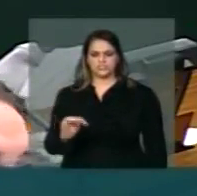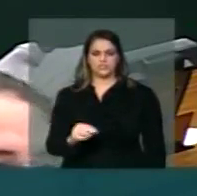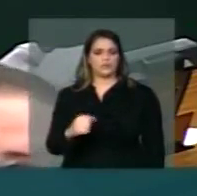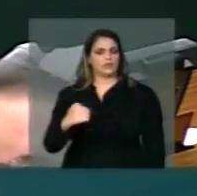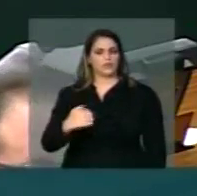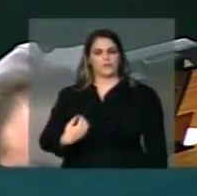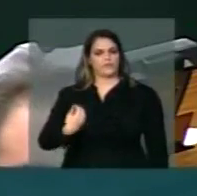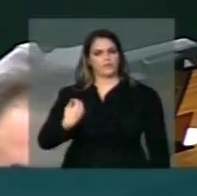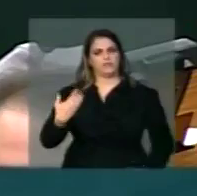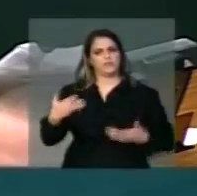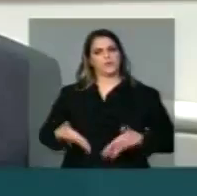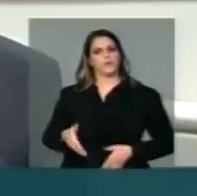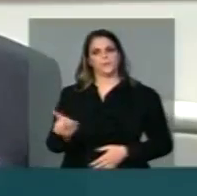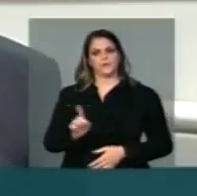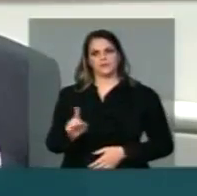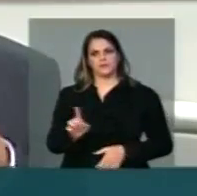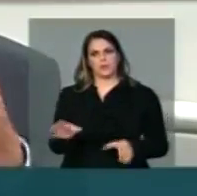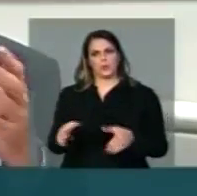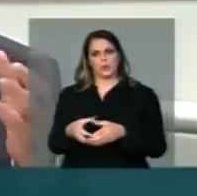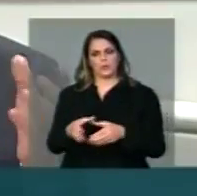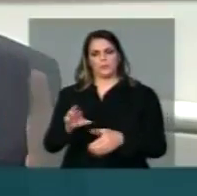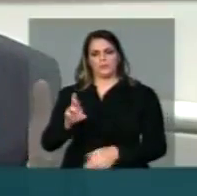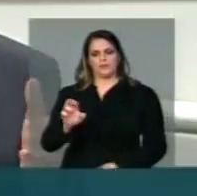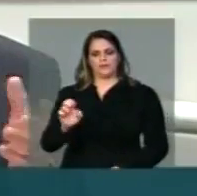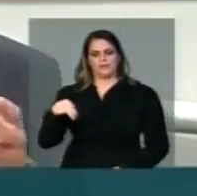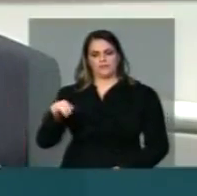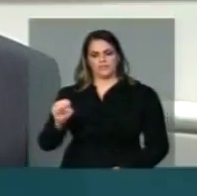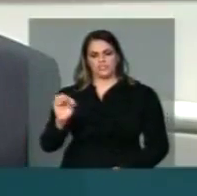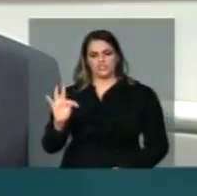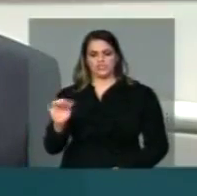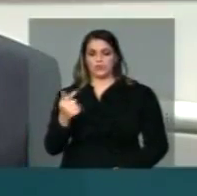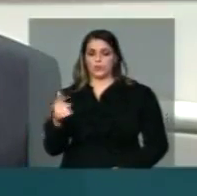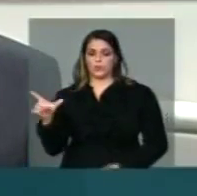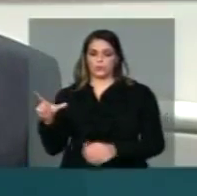que fez a apuração da Reneste. Ela foi conduzida por outro grupo.